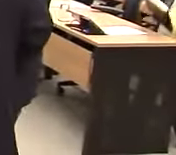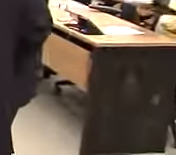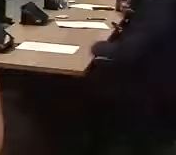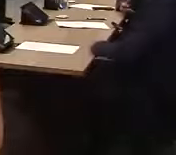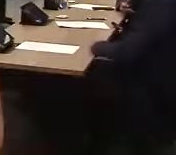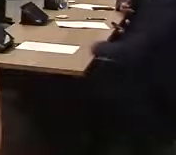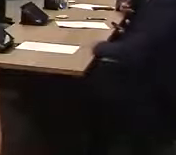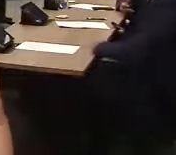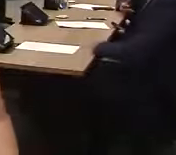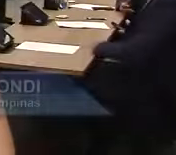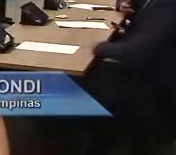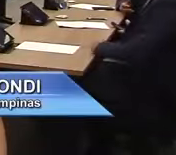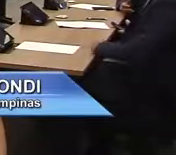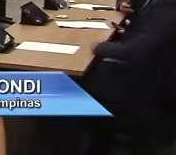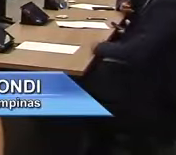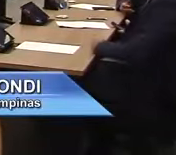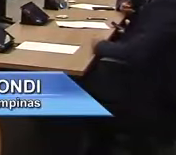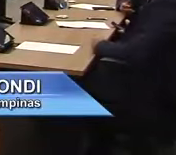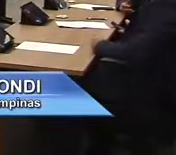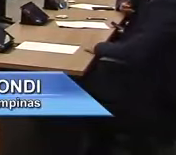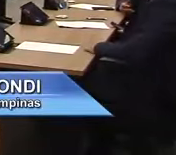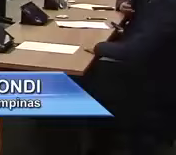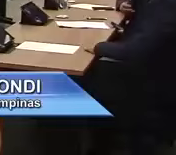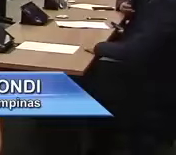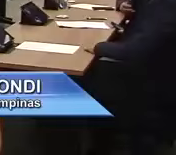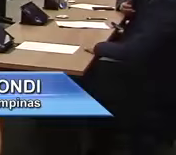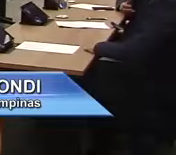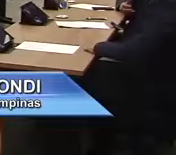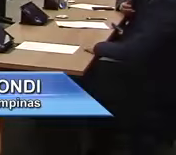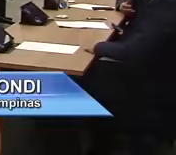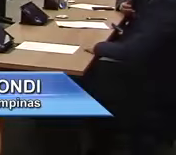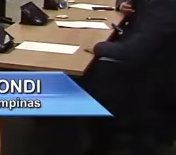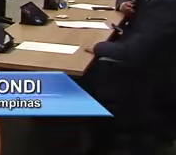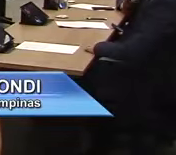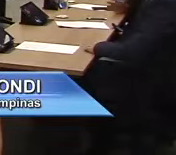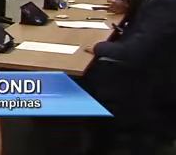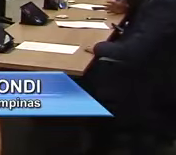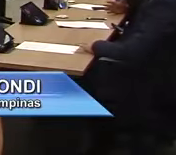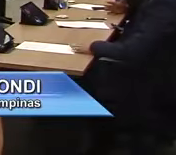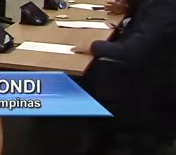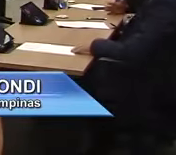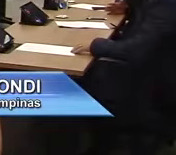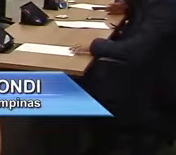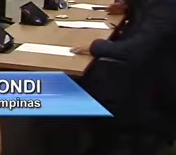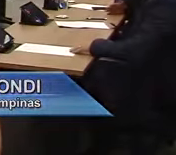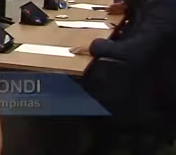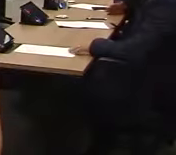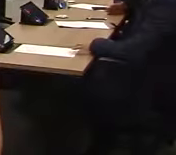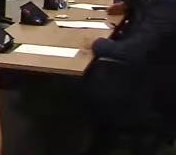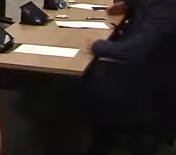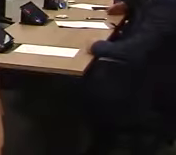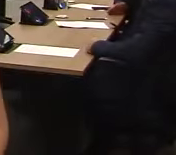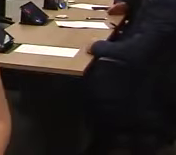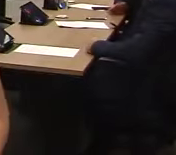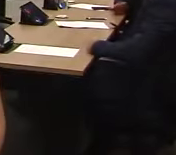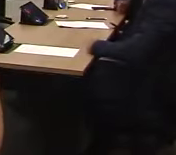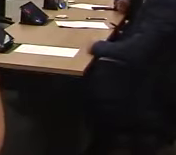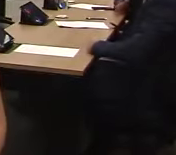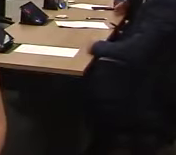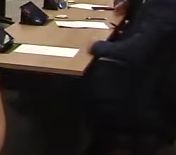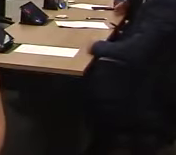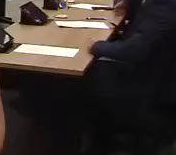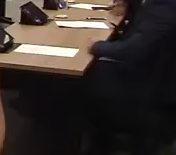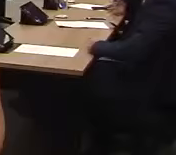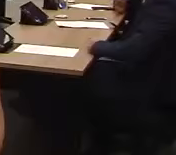gabinete os vereadores também votarão o projeto de lei que estabelece que o salário para o cargo com a nova nomenclatura é